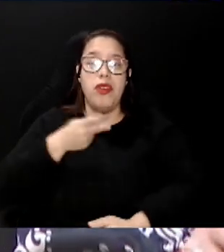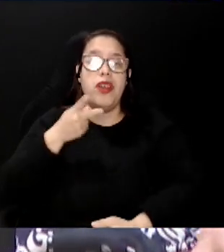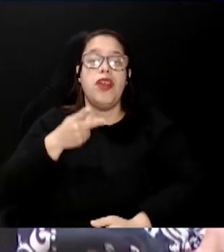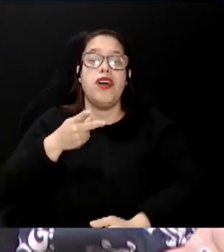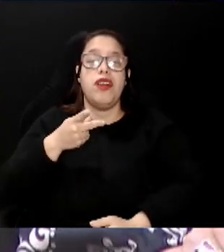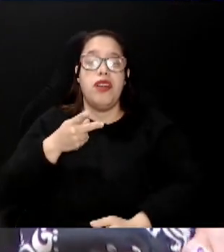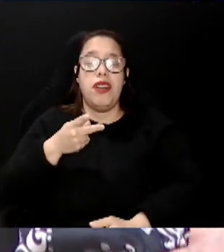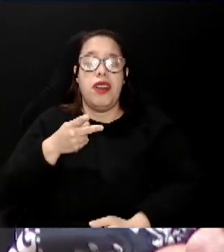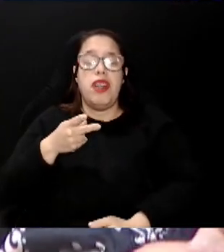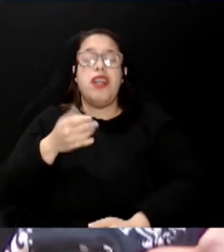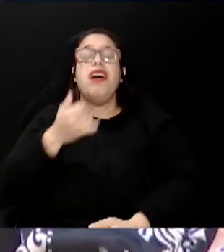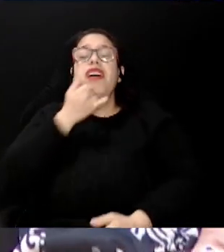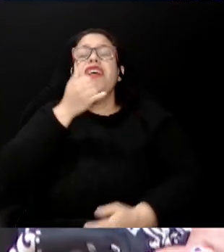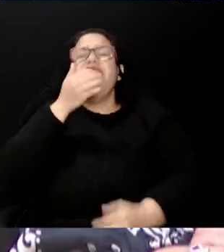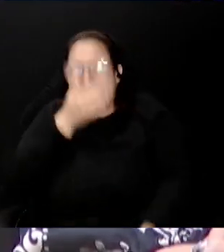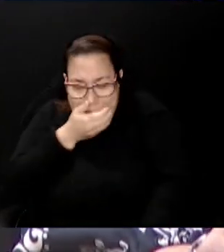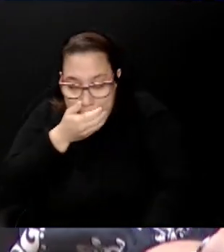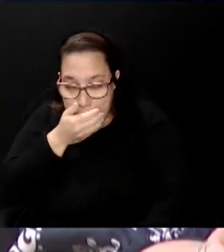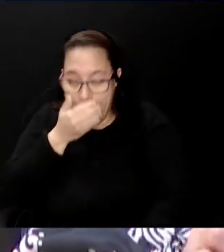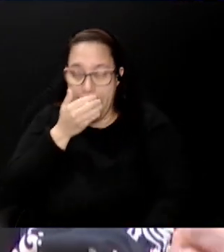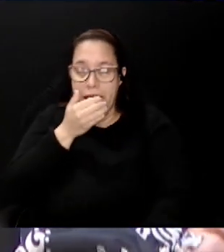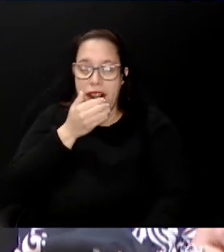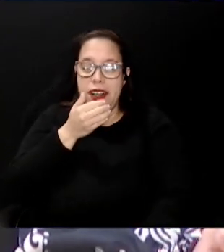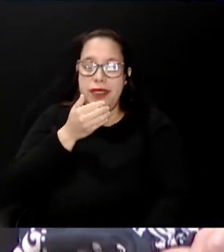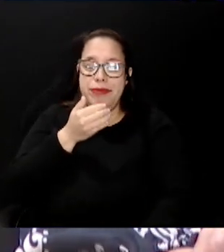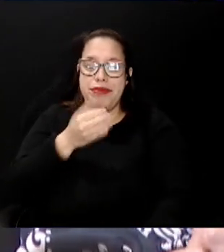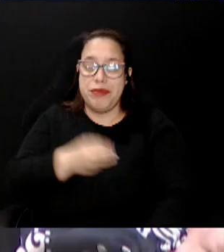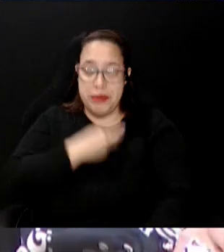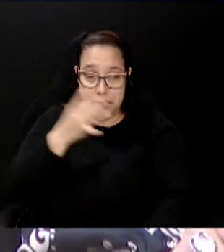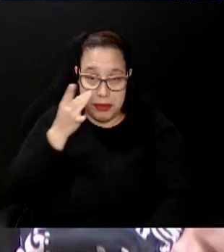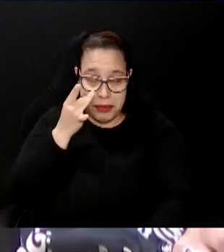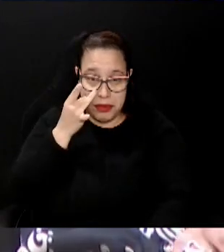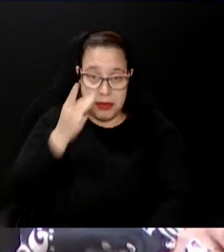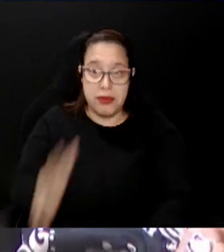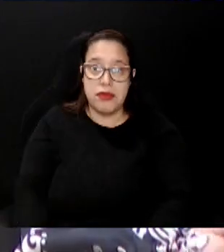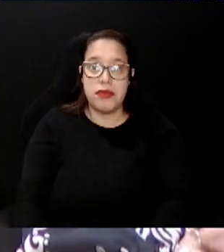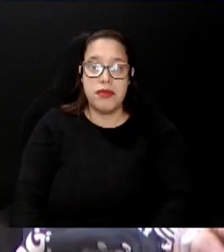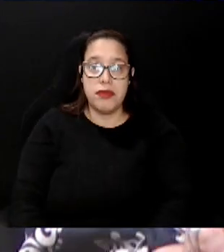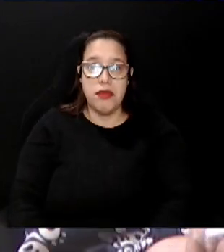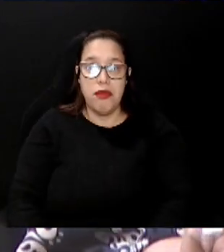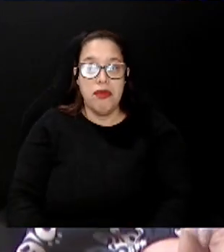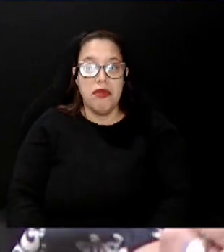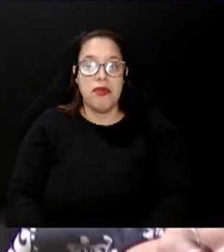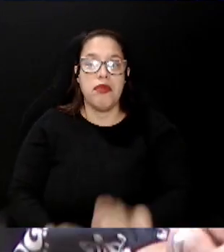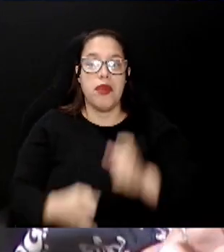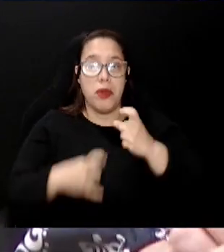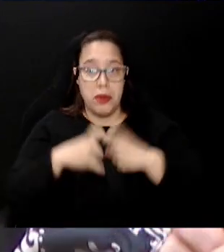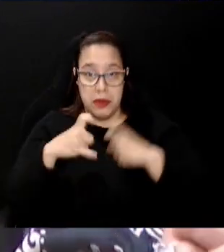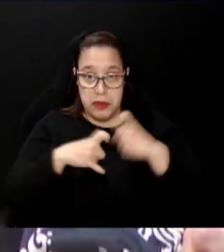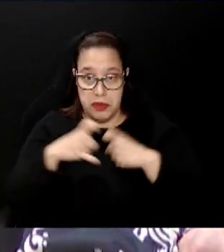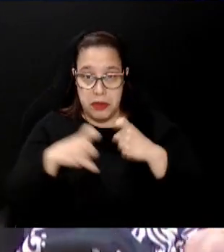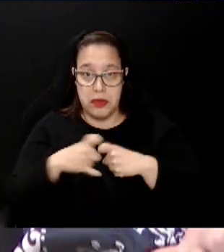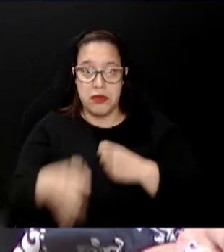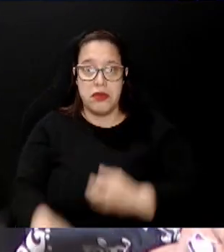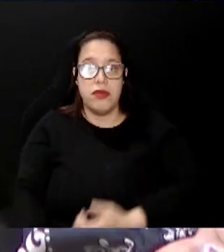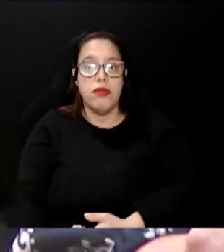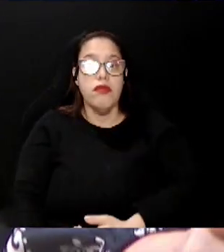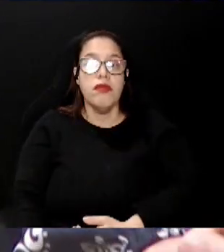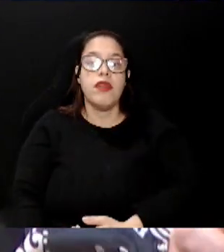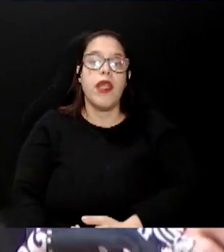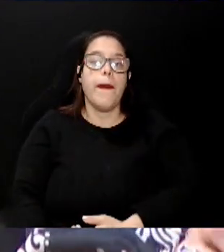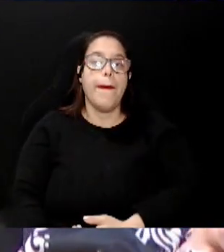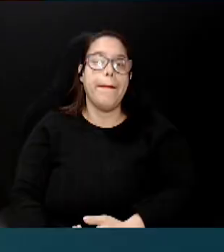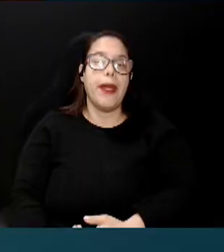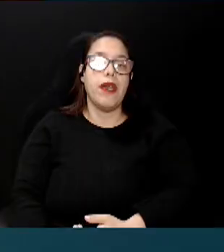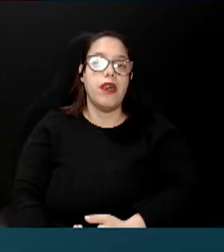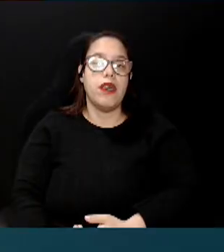dessa realidade que é tão presente, né? Que é uma vida sexual, de naturalidade e felicidade, como